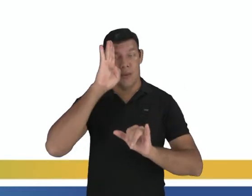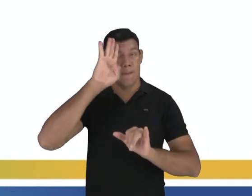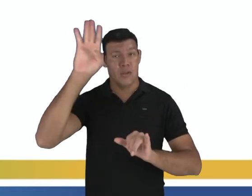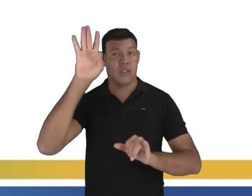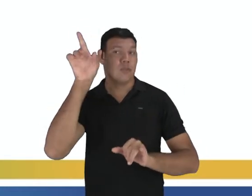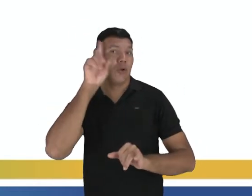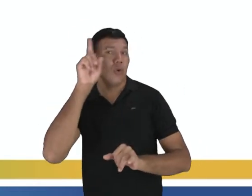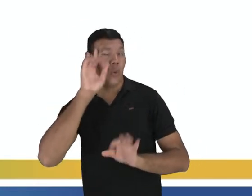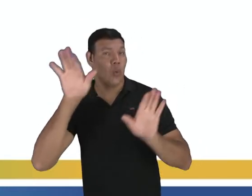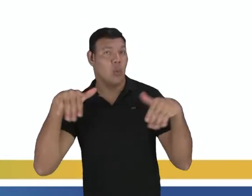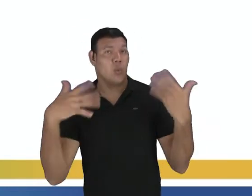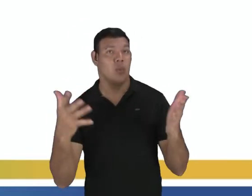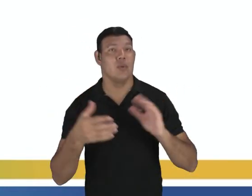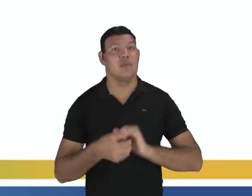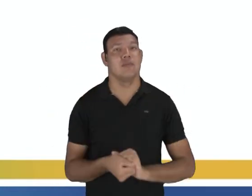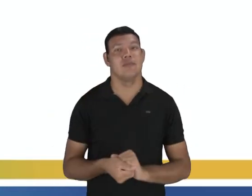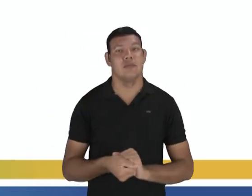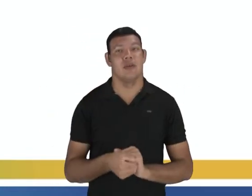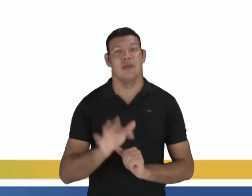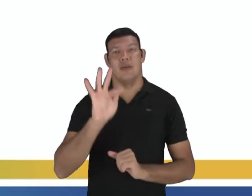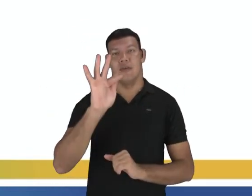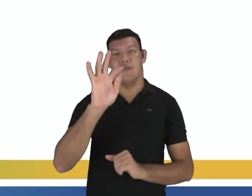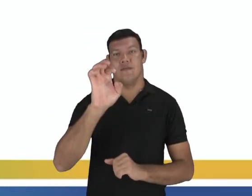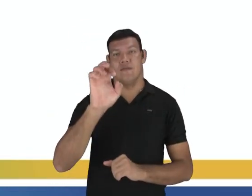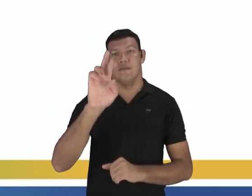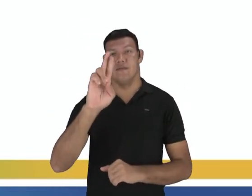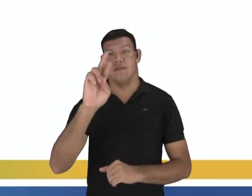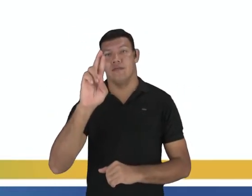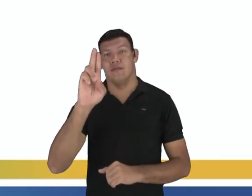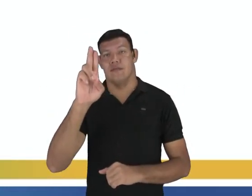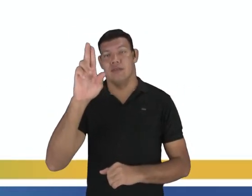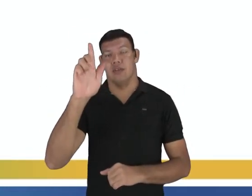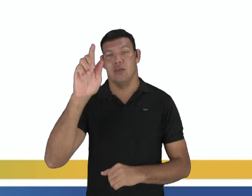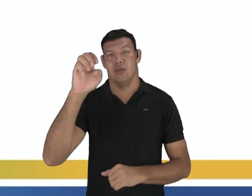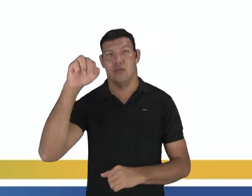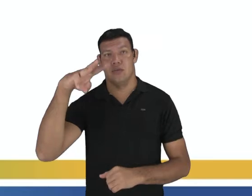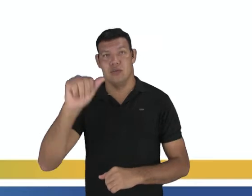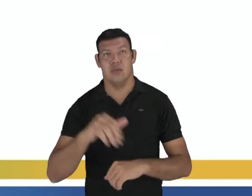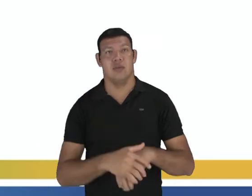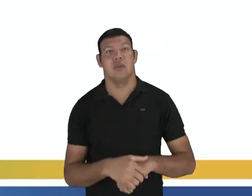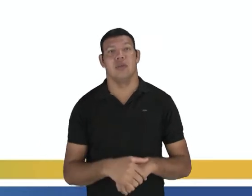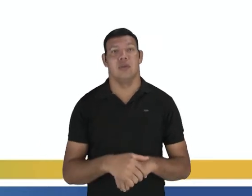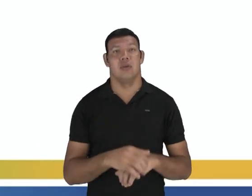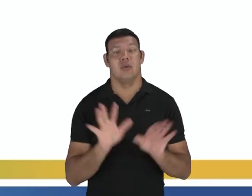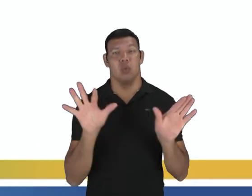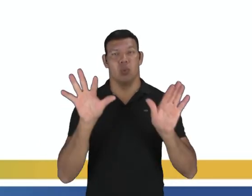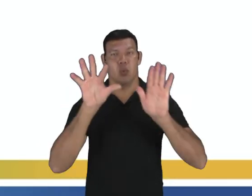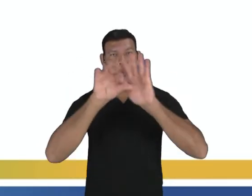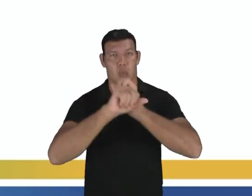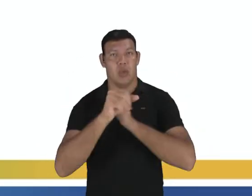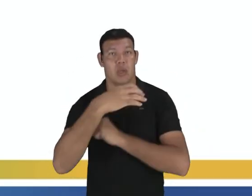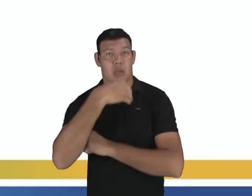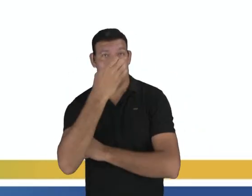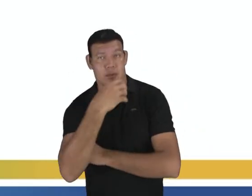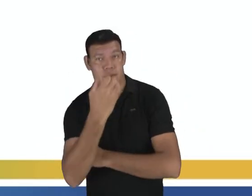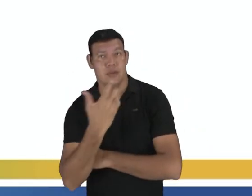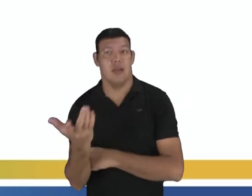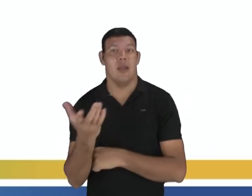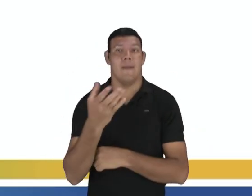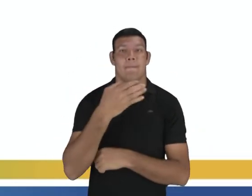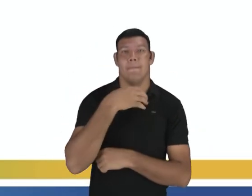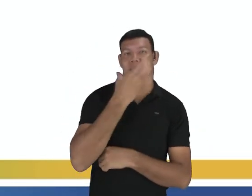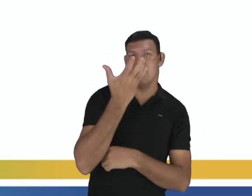nosso cotidiano? Eu posso ter aqui a ferrugem, eu tenho aqui o escurecimento das frutas, a maçã, também a